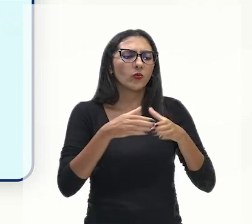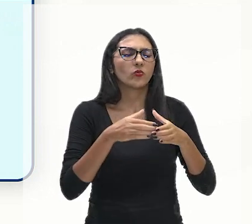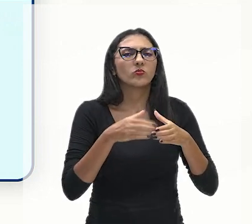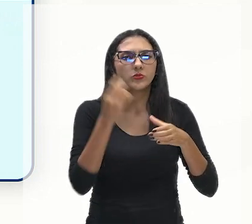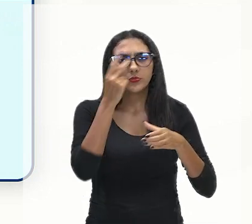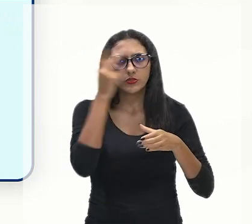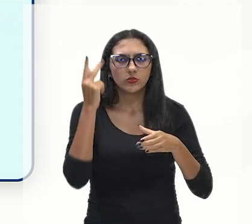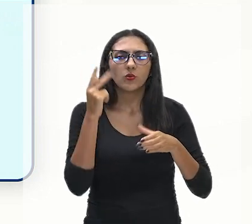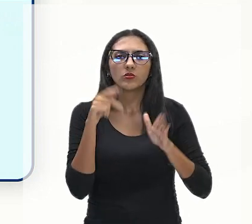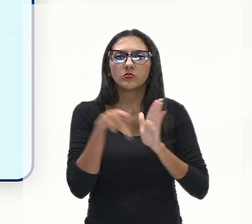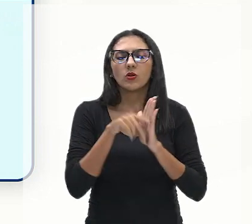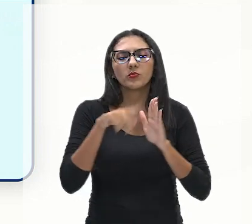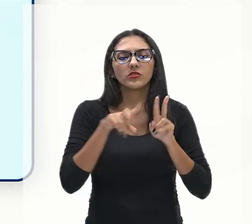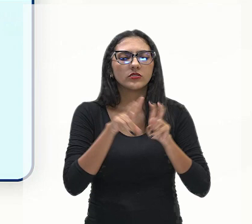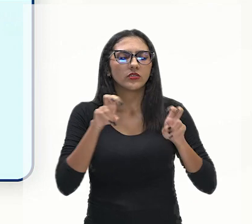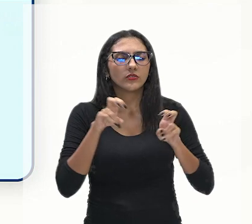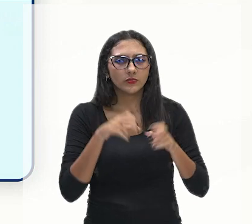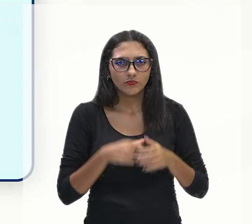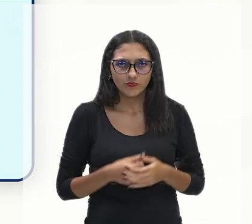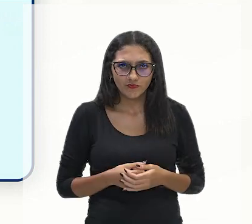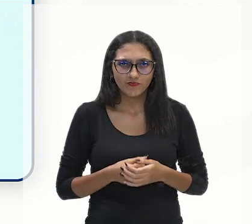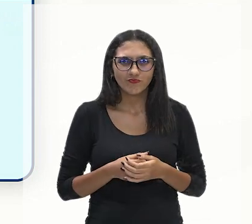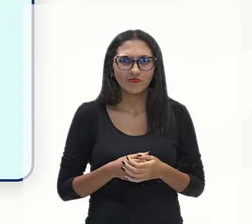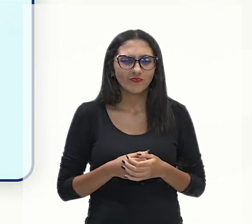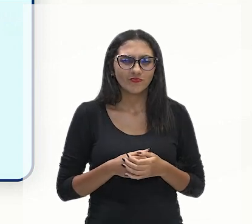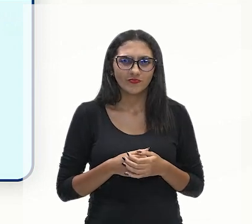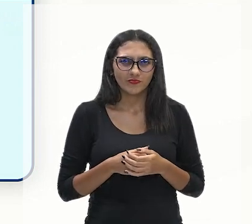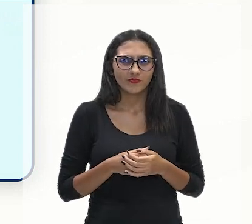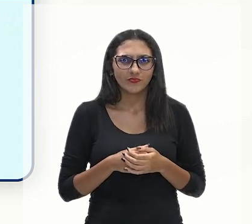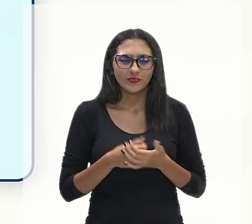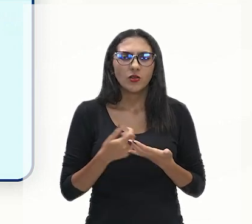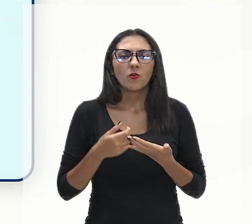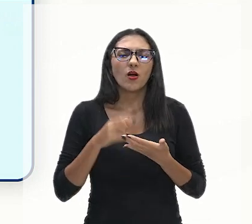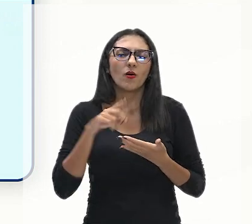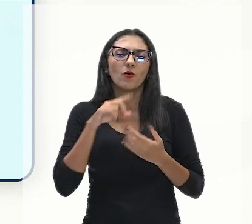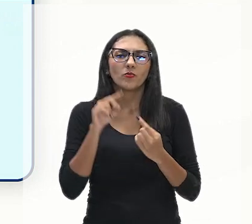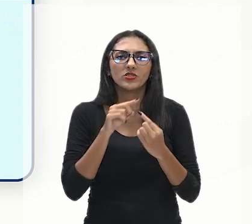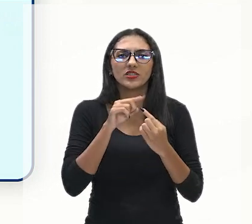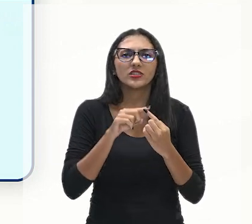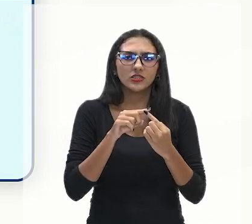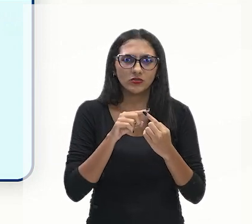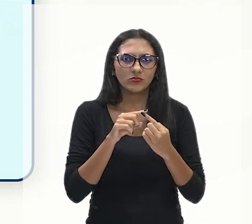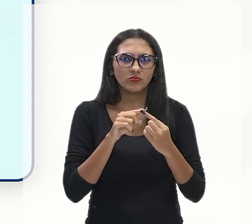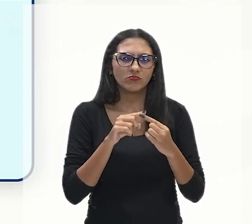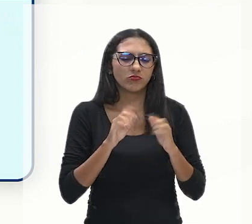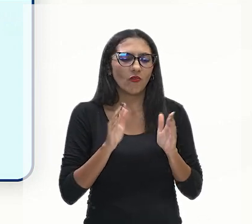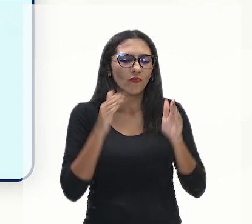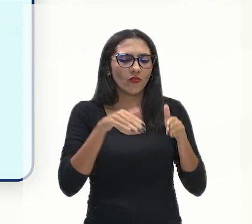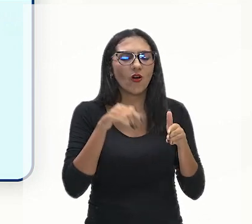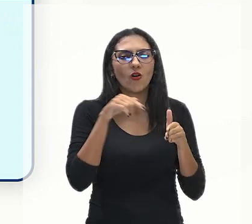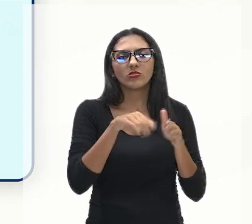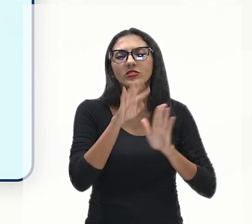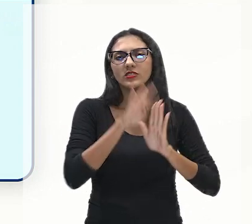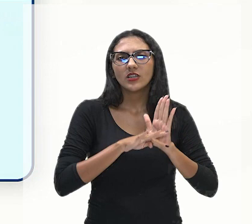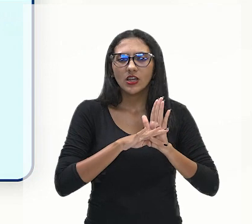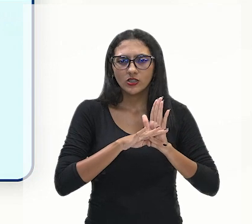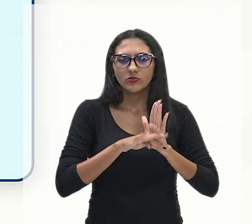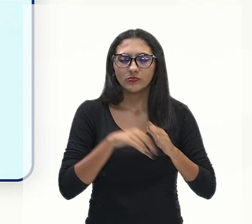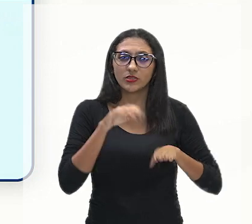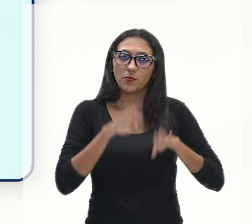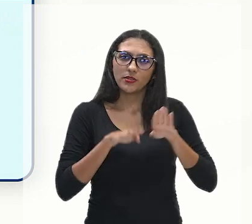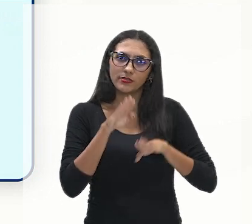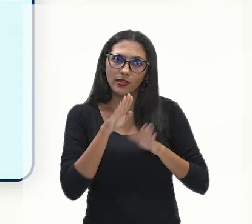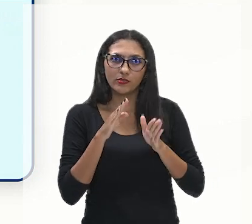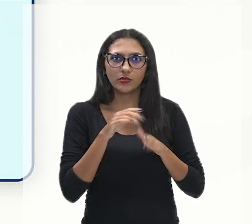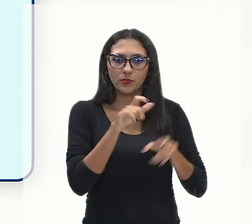Para quem que o texto está sendo escrito, porque de acordo com o público-alvo, a